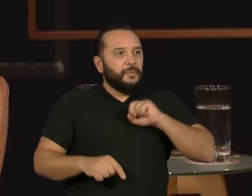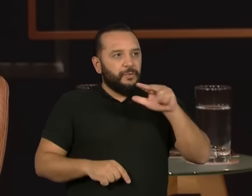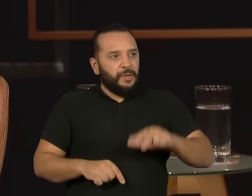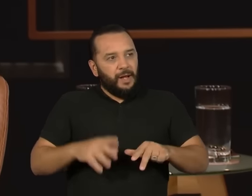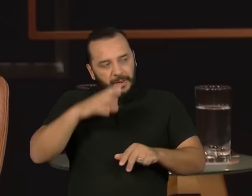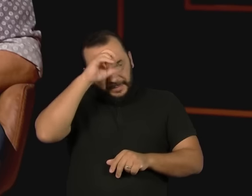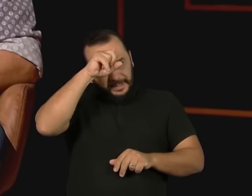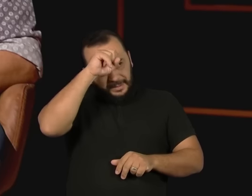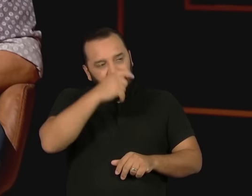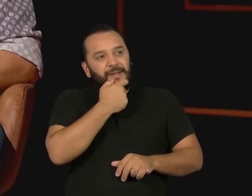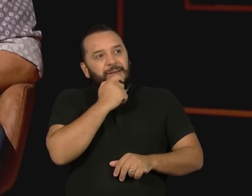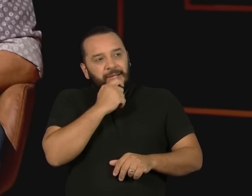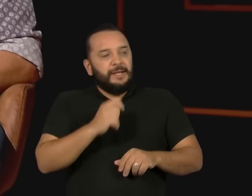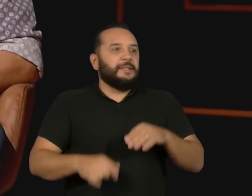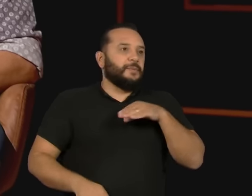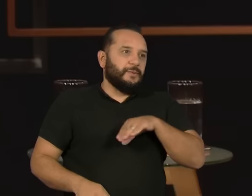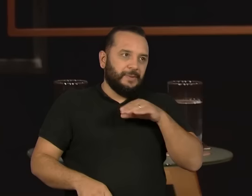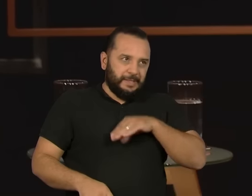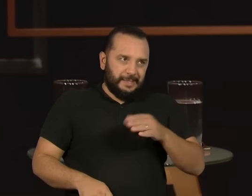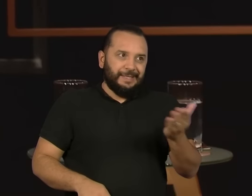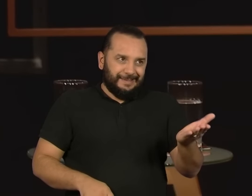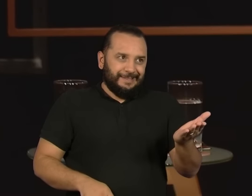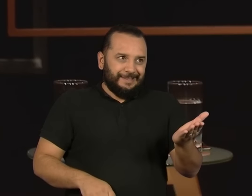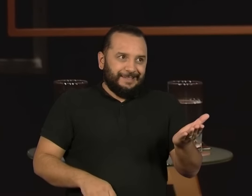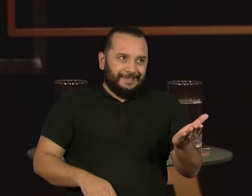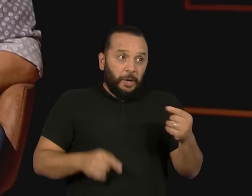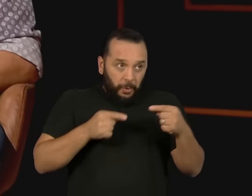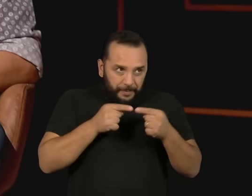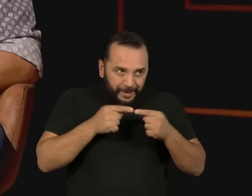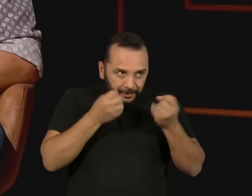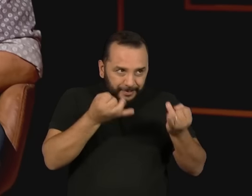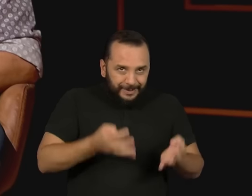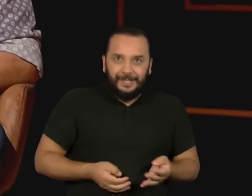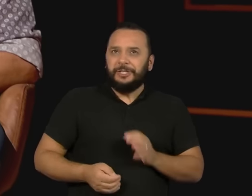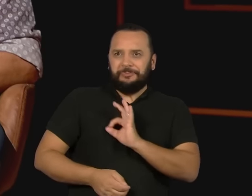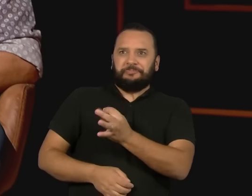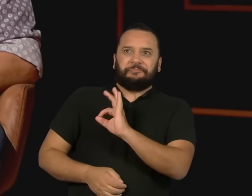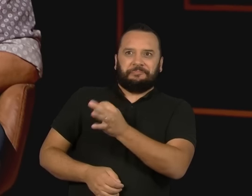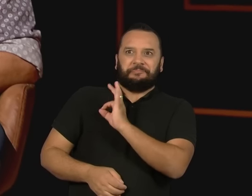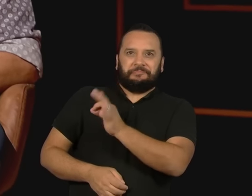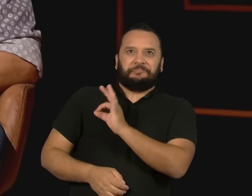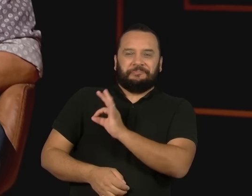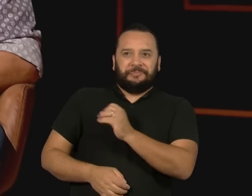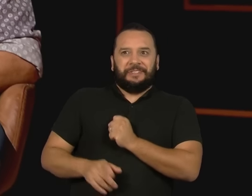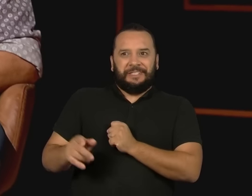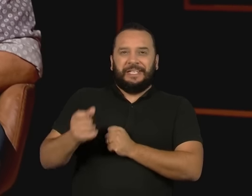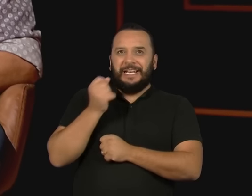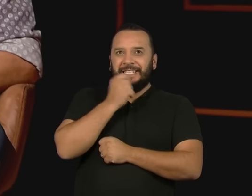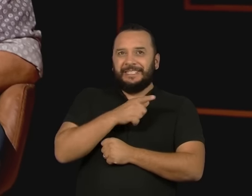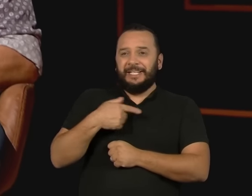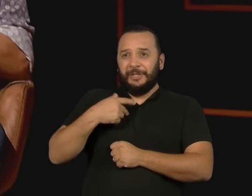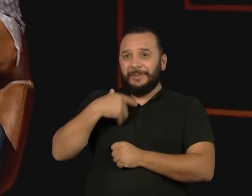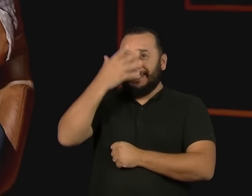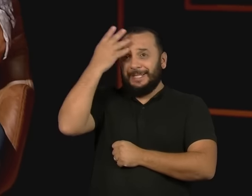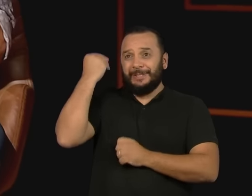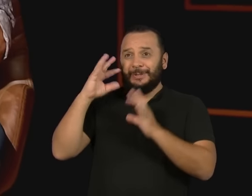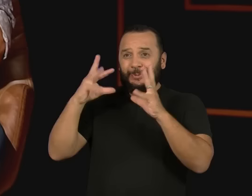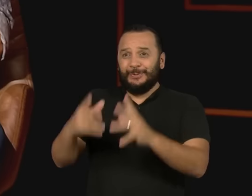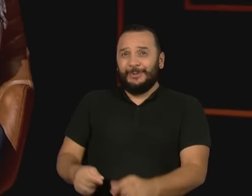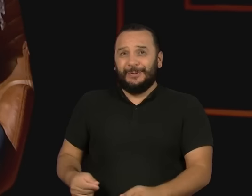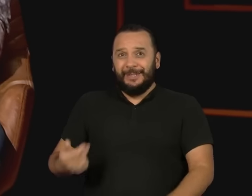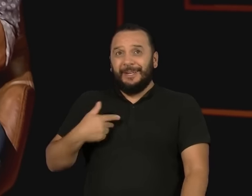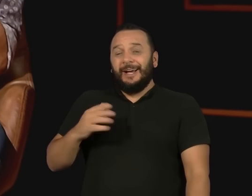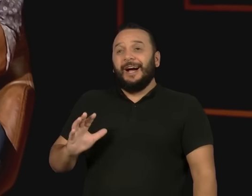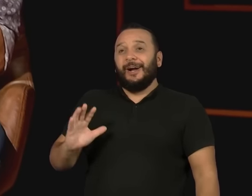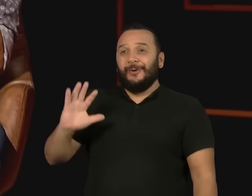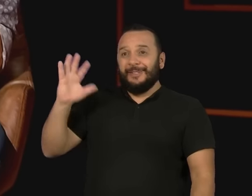inglês e português e tal. Está batendo essa história da tua realidade? O engraçado é que eu esqueci tudo, né? Porque isso tudo aconteceu até